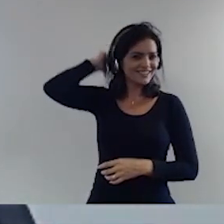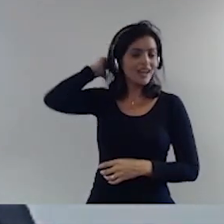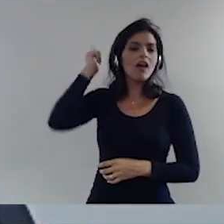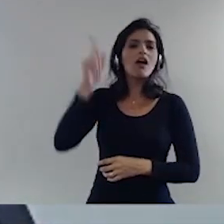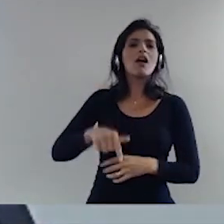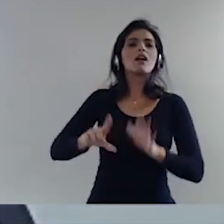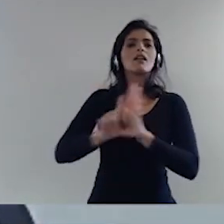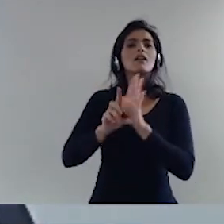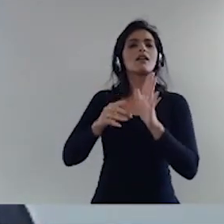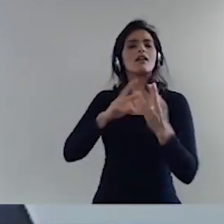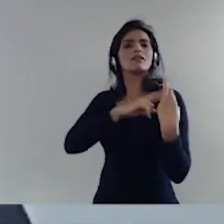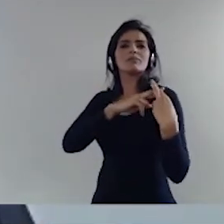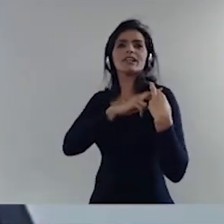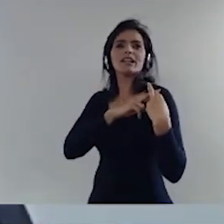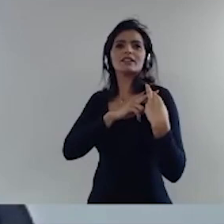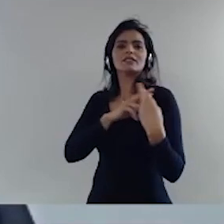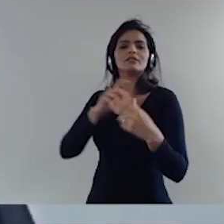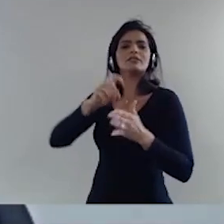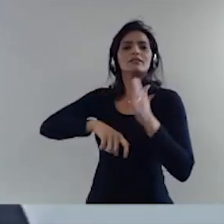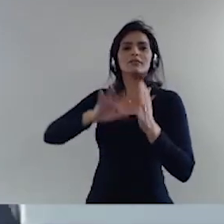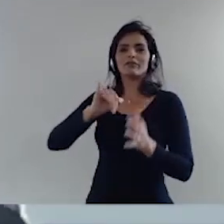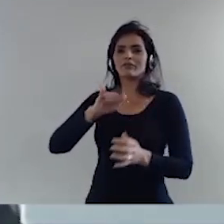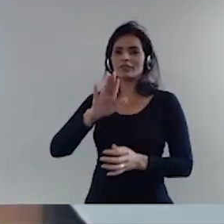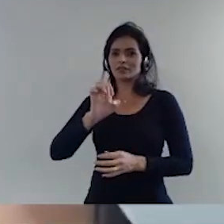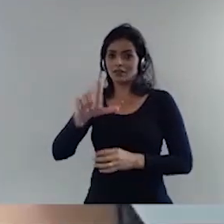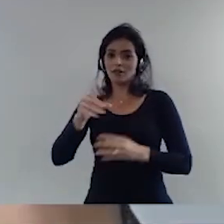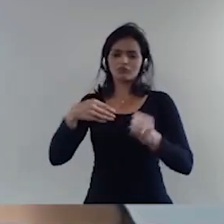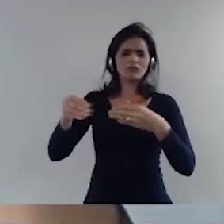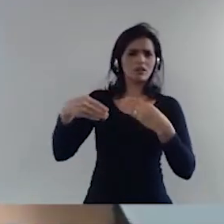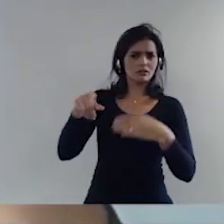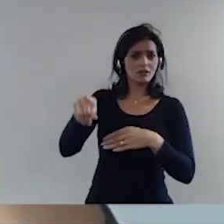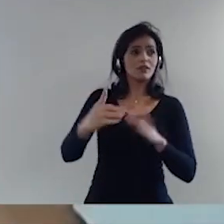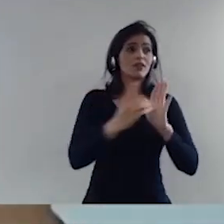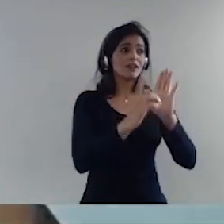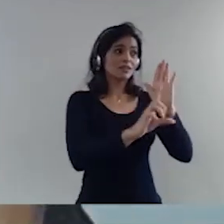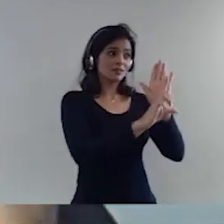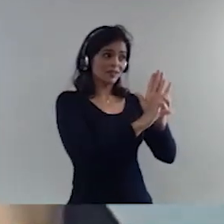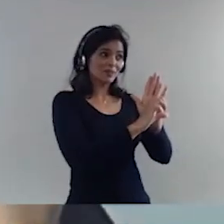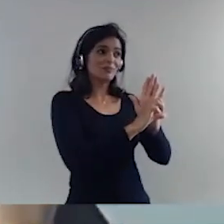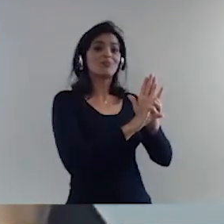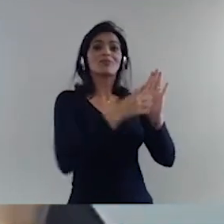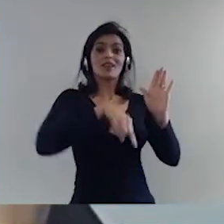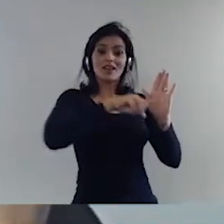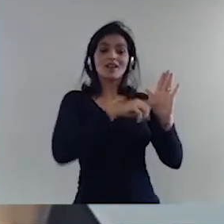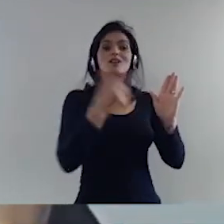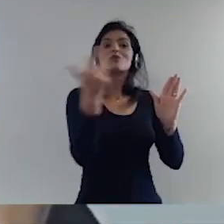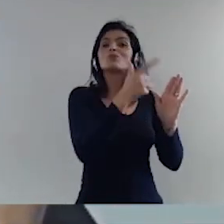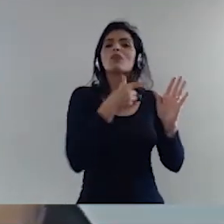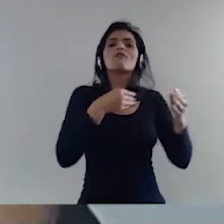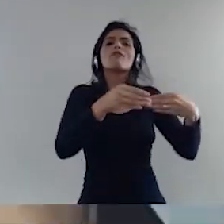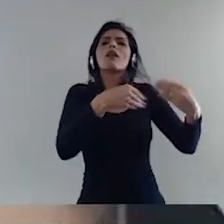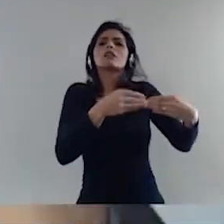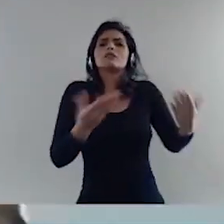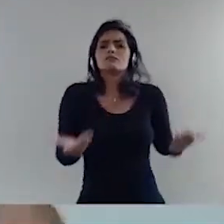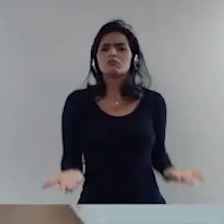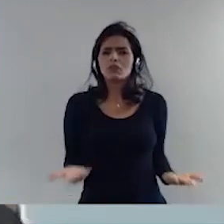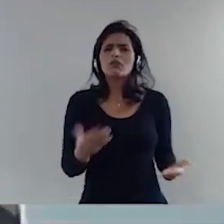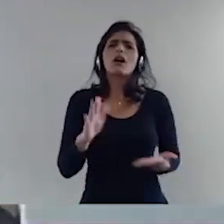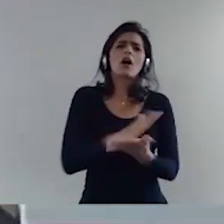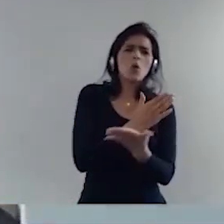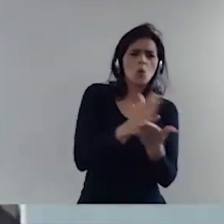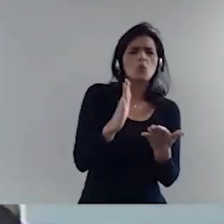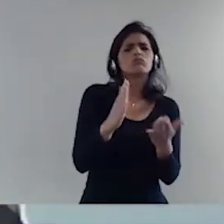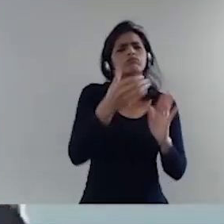lei de responsabilidade fiscal naquilo que o decreto legislativo não havia flexibilizado. Alguns